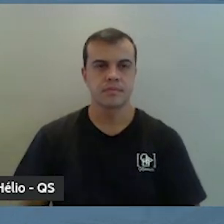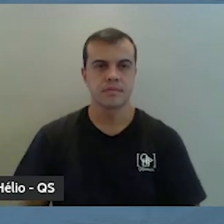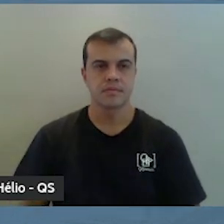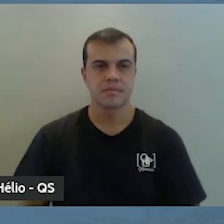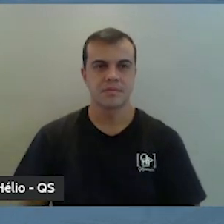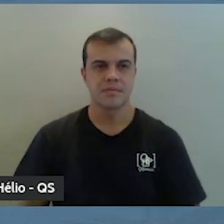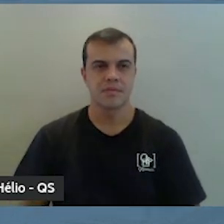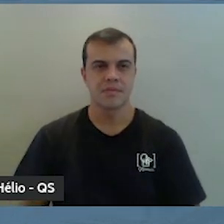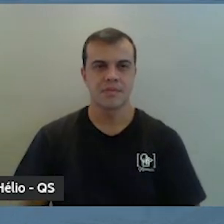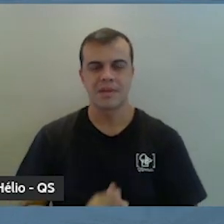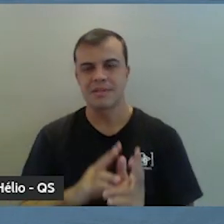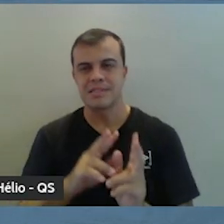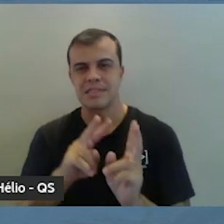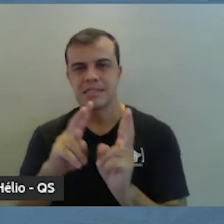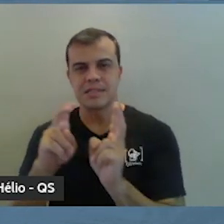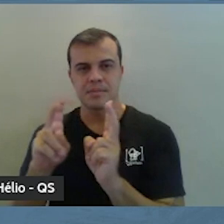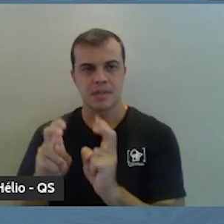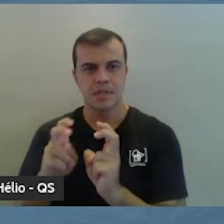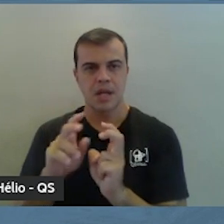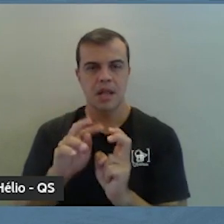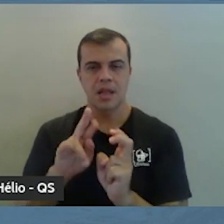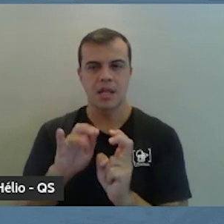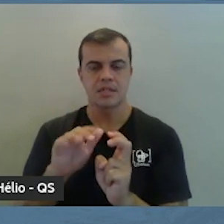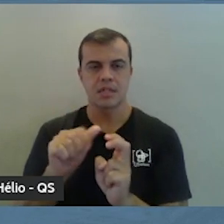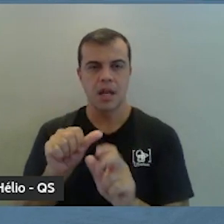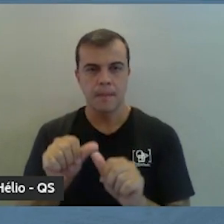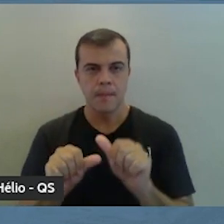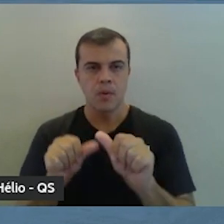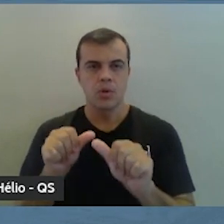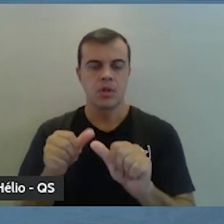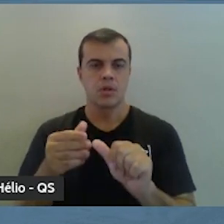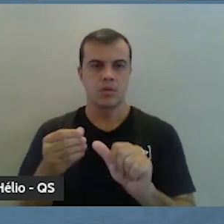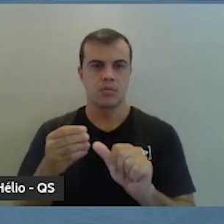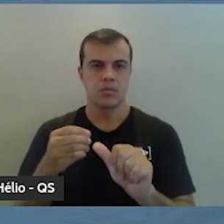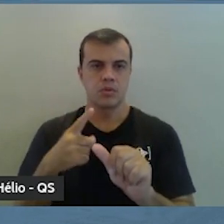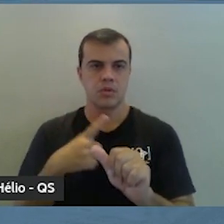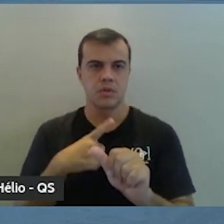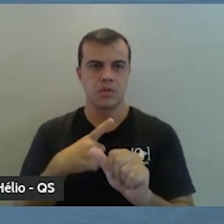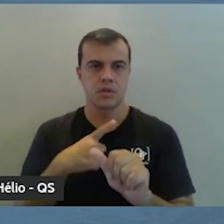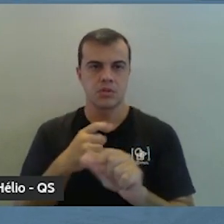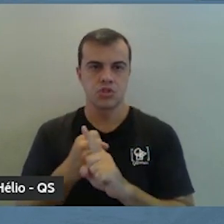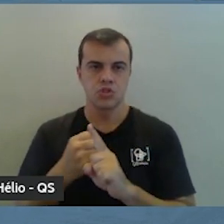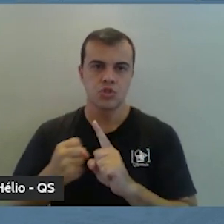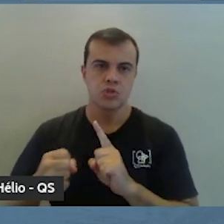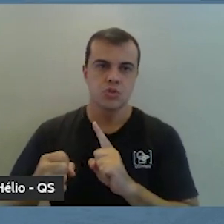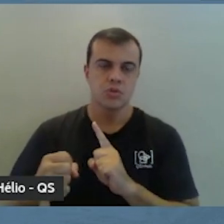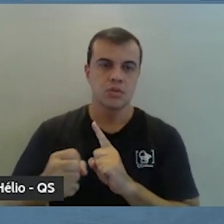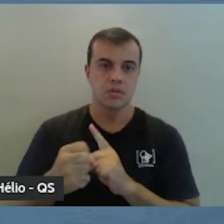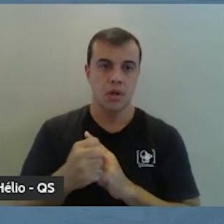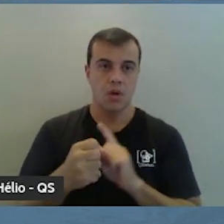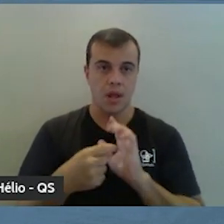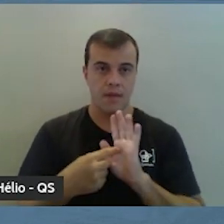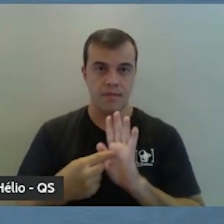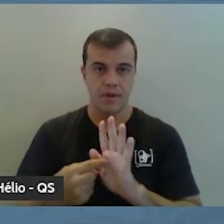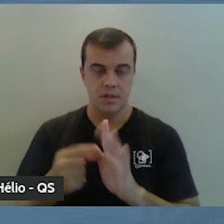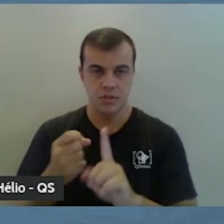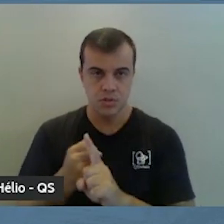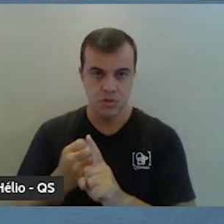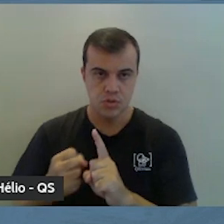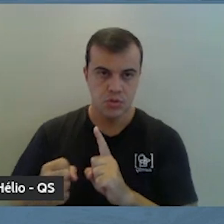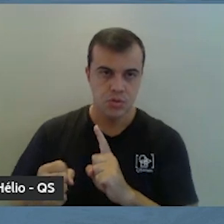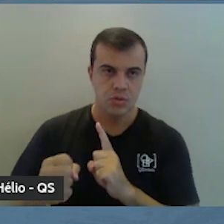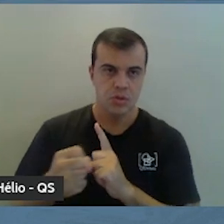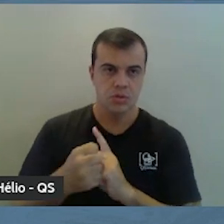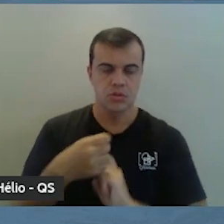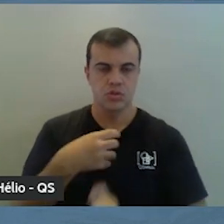as temáticas da Tarsila mudam muito e ela passa a ter uma fase social, onde ela revela o social, ainda com o